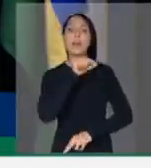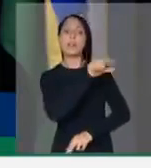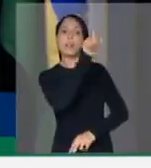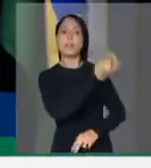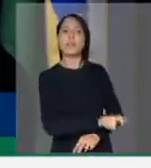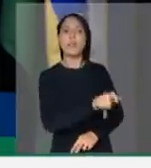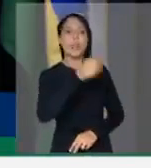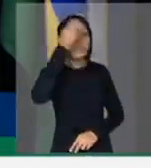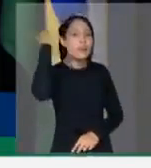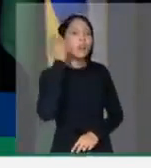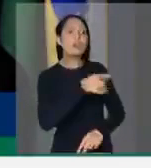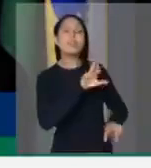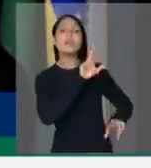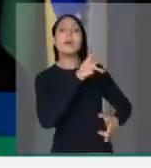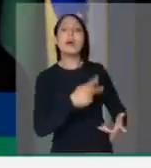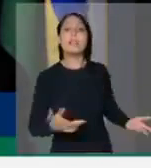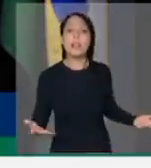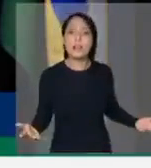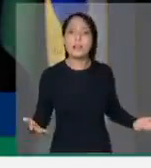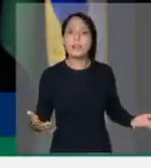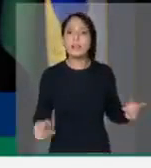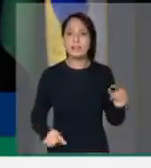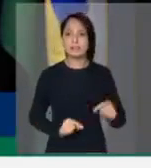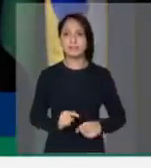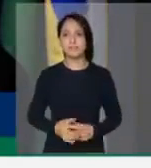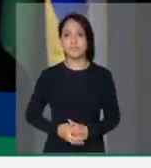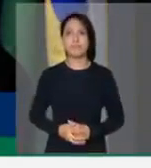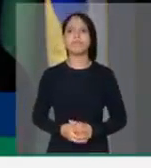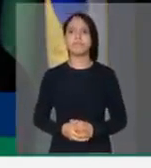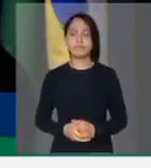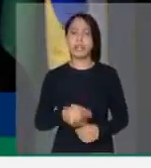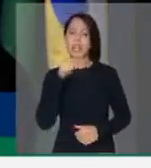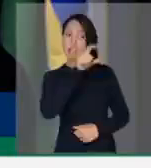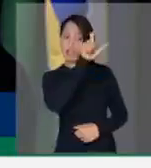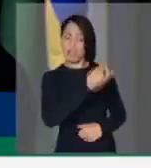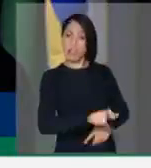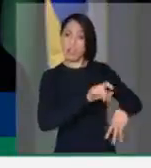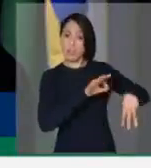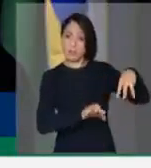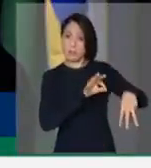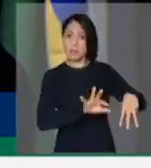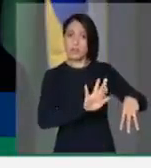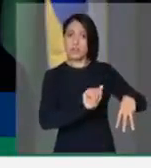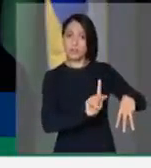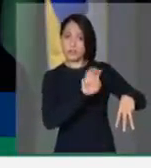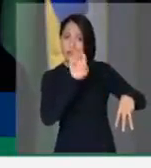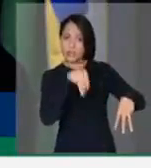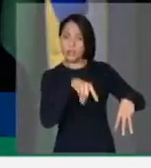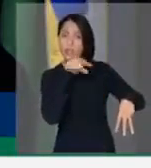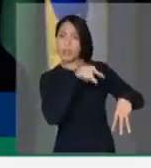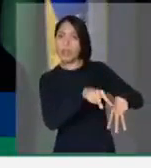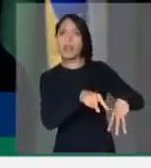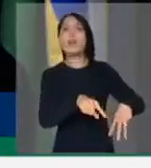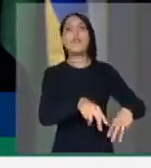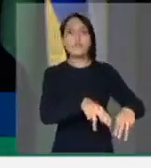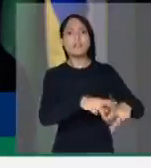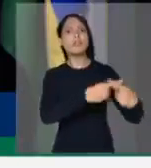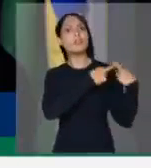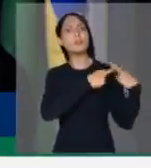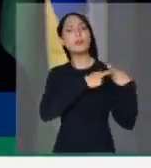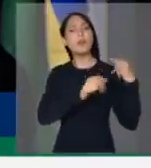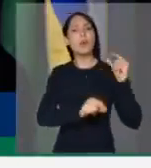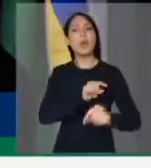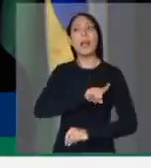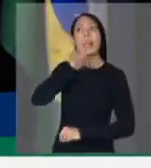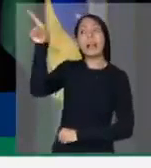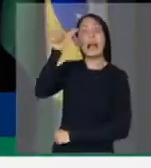Fachin? Ele foi o responsável, por exemplo, por impedir que no Rio de Janeiro as polícias